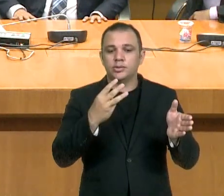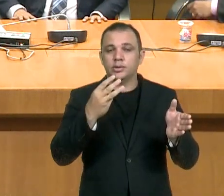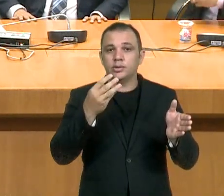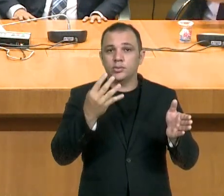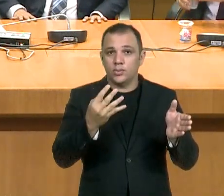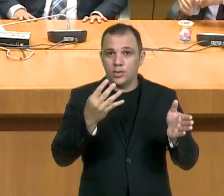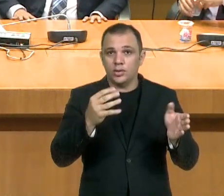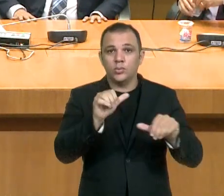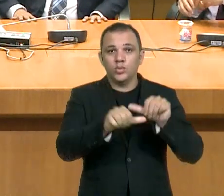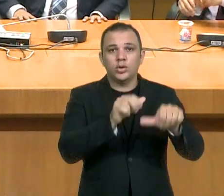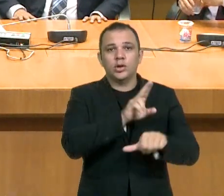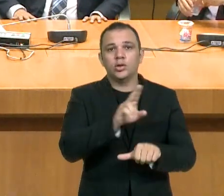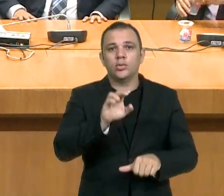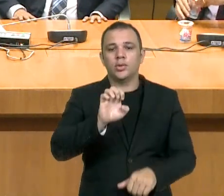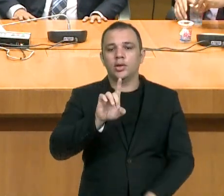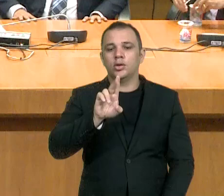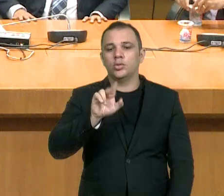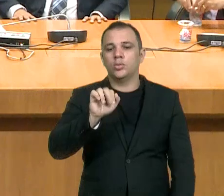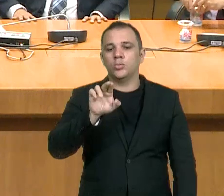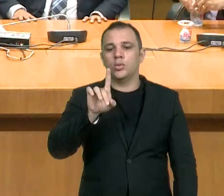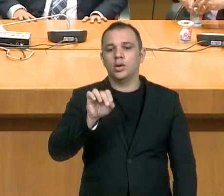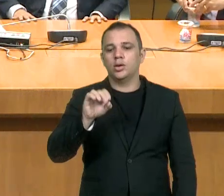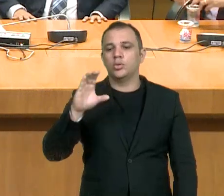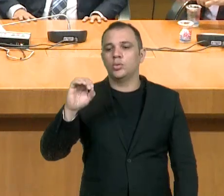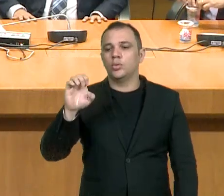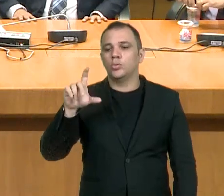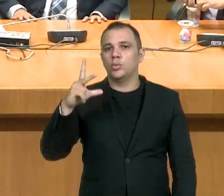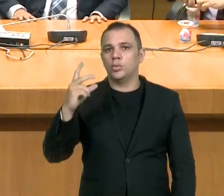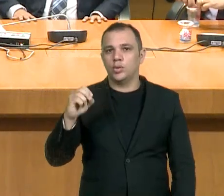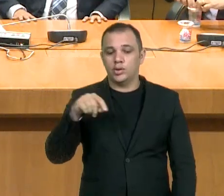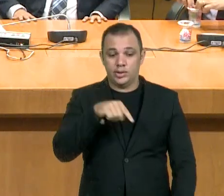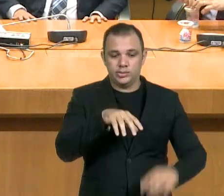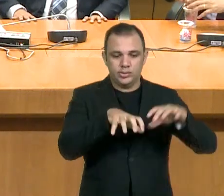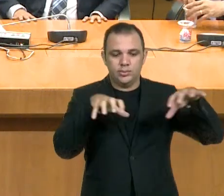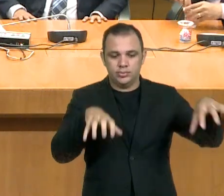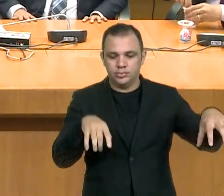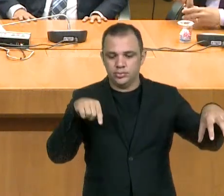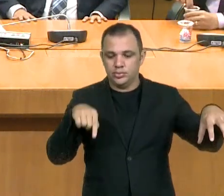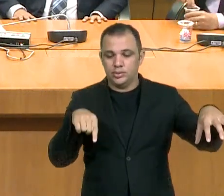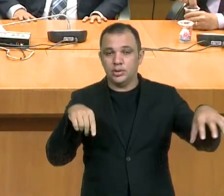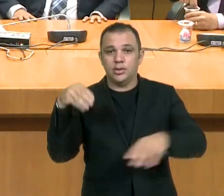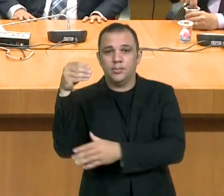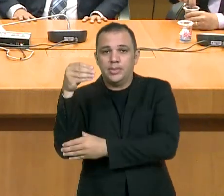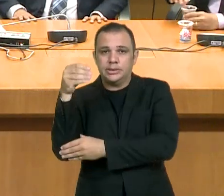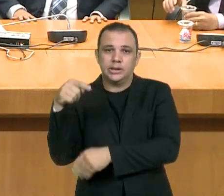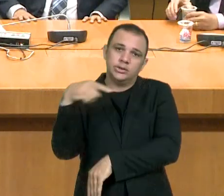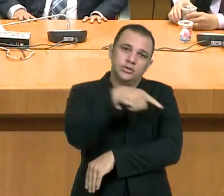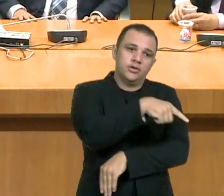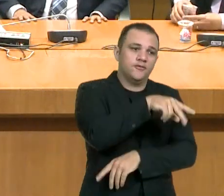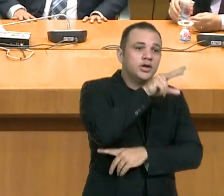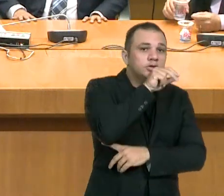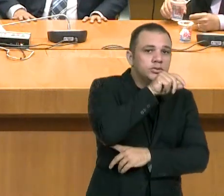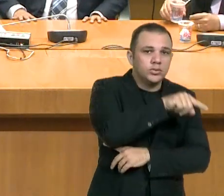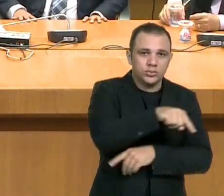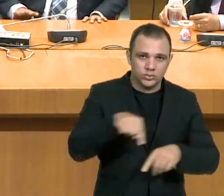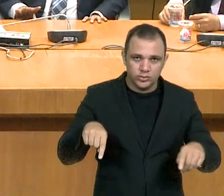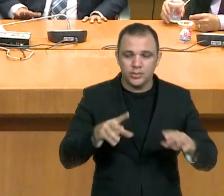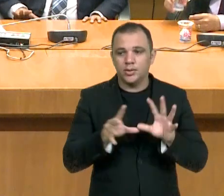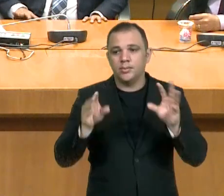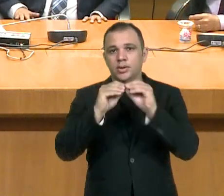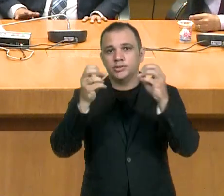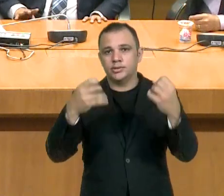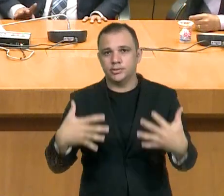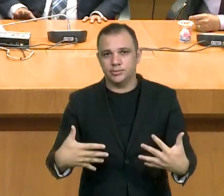MA-034, compreendido entre os municípios de São João dos Patos, a Passagem Franca e da Outras Providências. Com